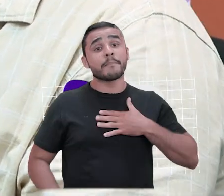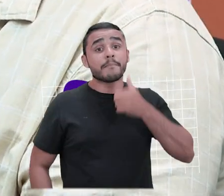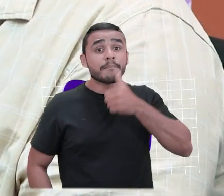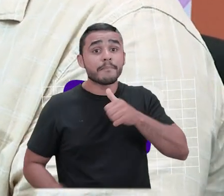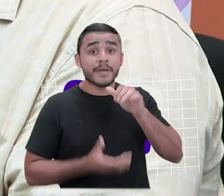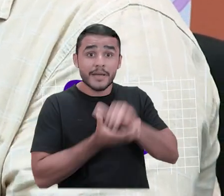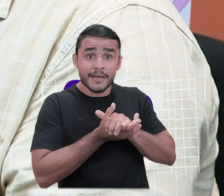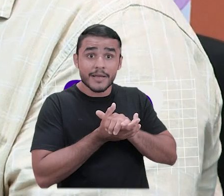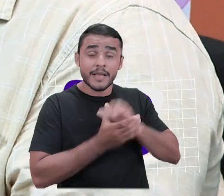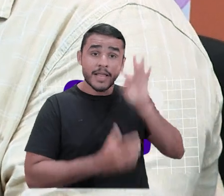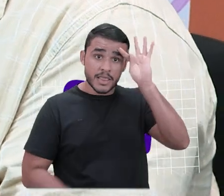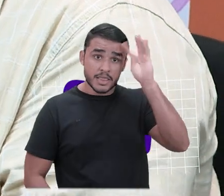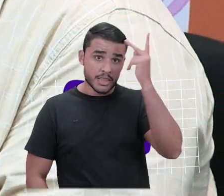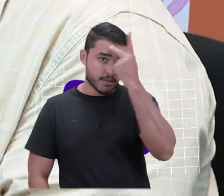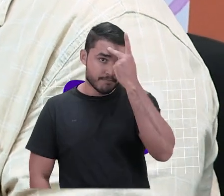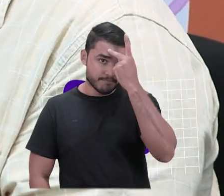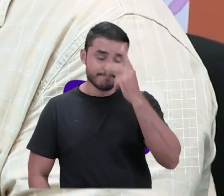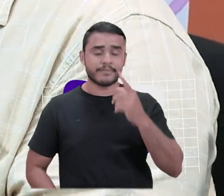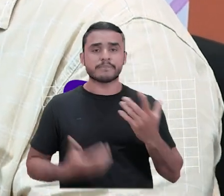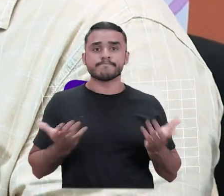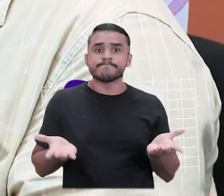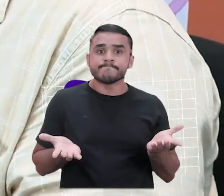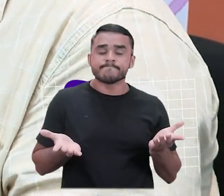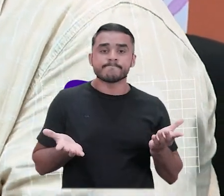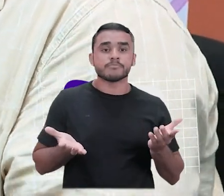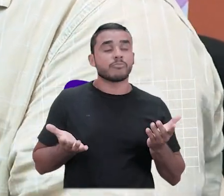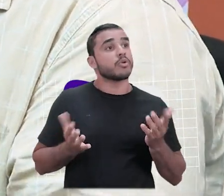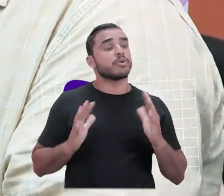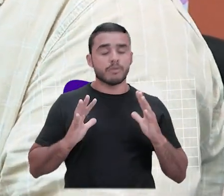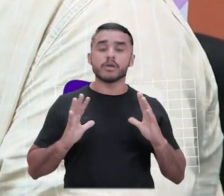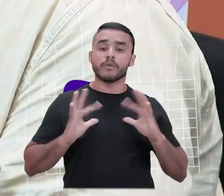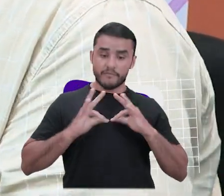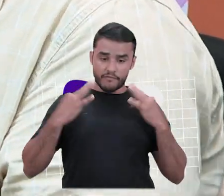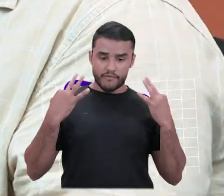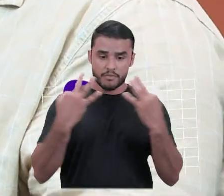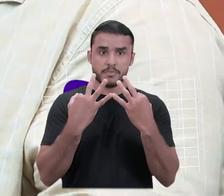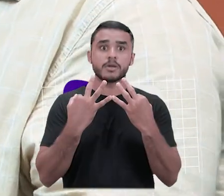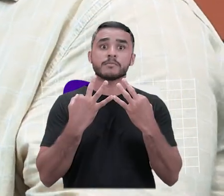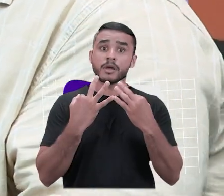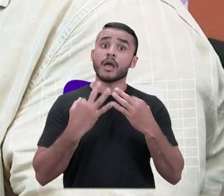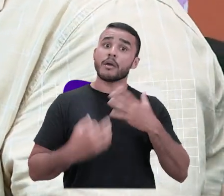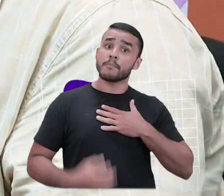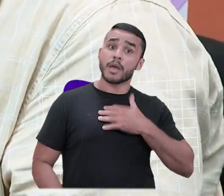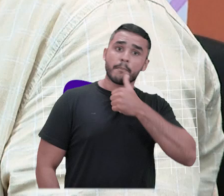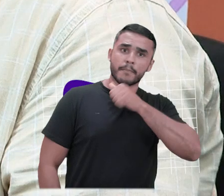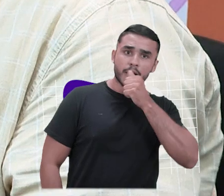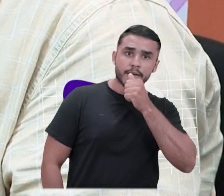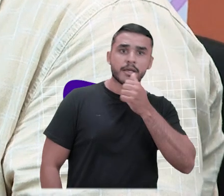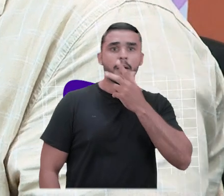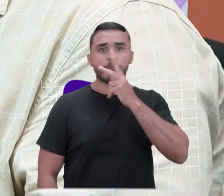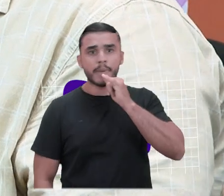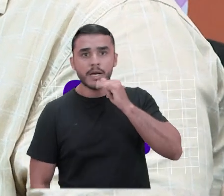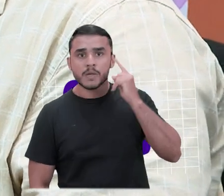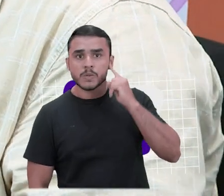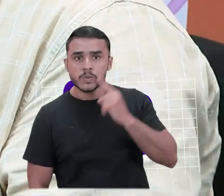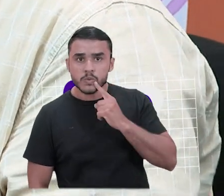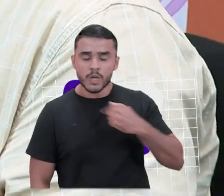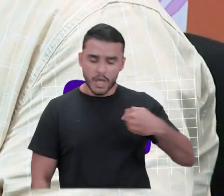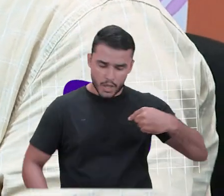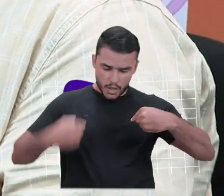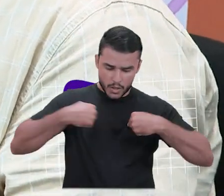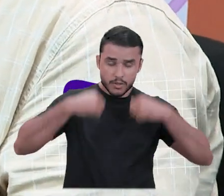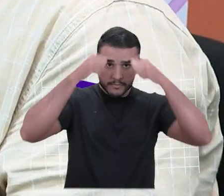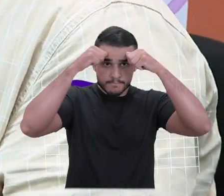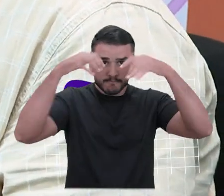é TDAH. Já tu fala assim, cuidado que daqui a pouco a gente chega lá, porque na verdade a gente se junta, né? Sim, a gente sim. se junta com os